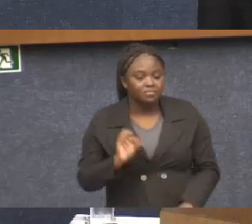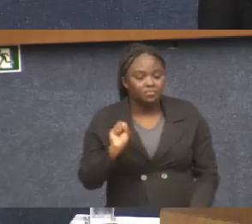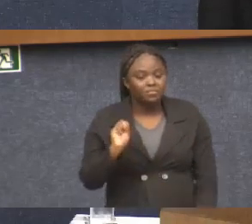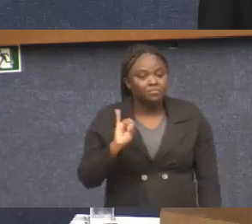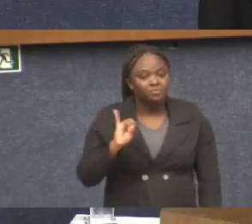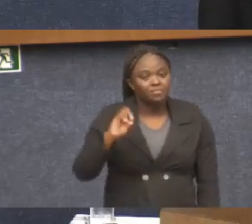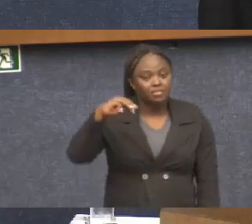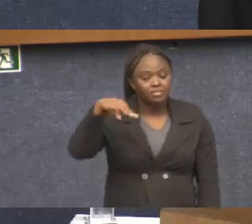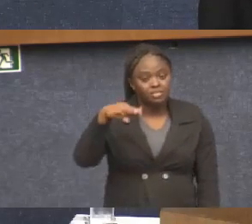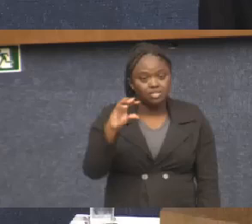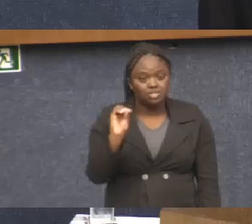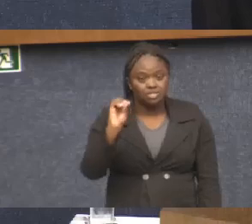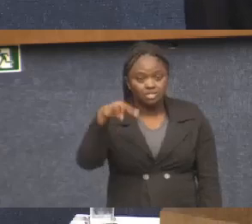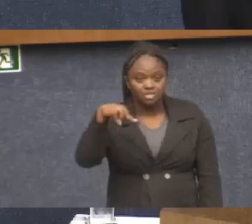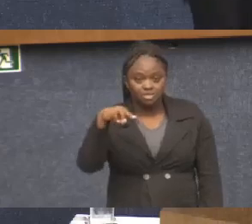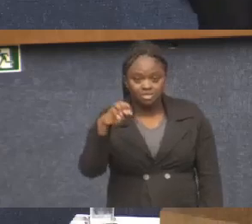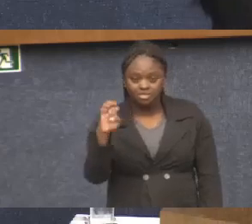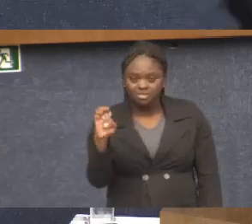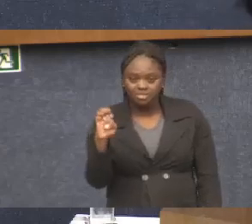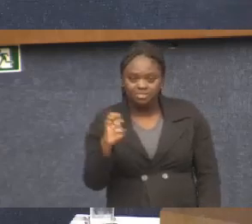Simone Versosa.